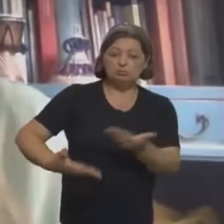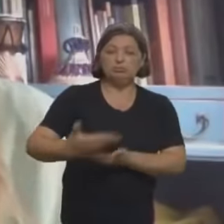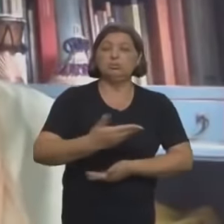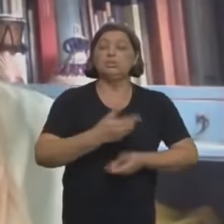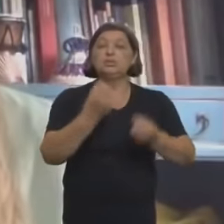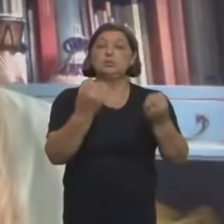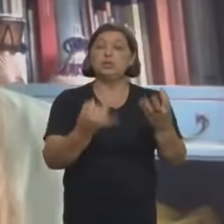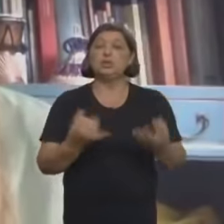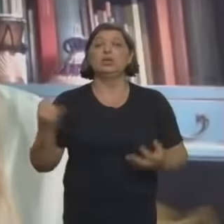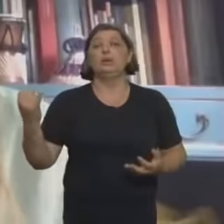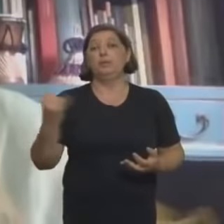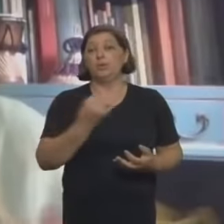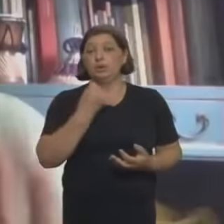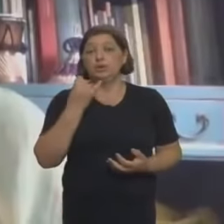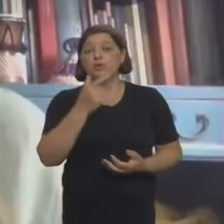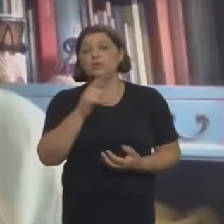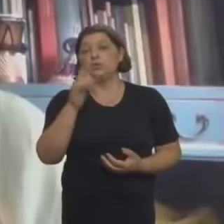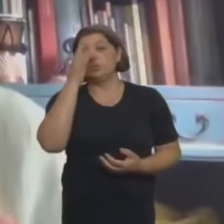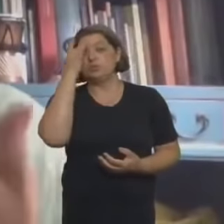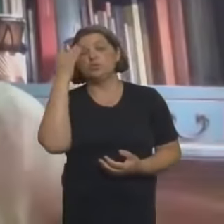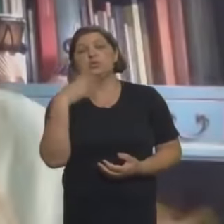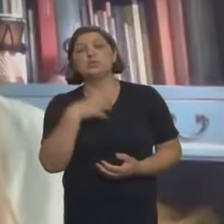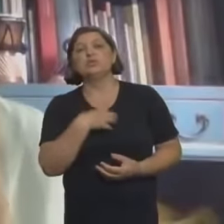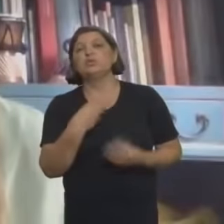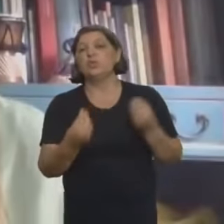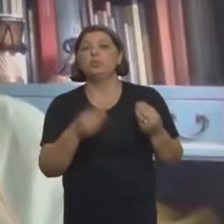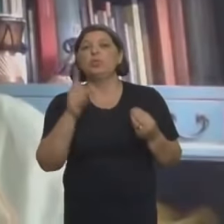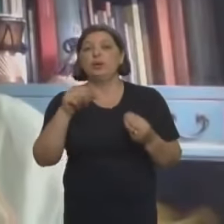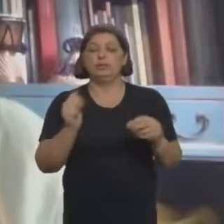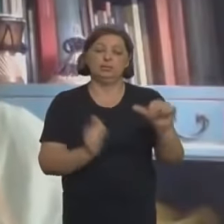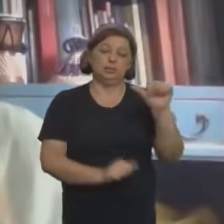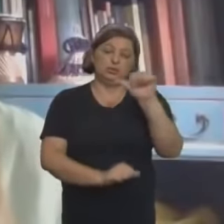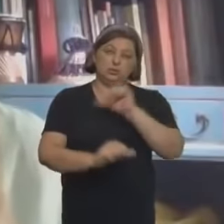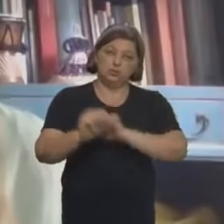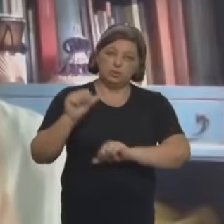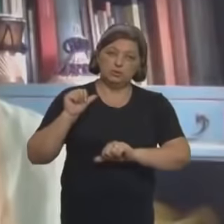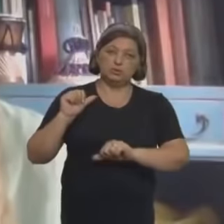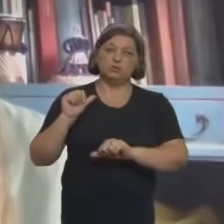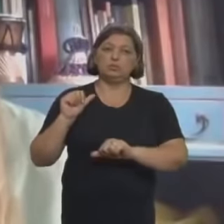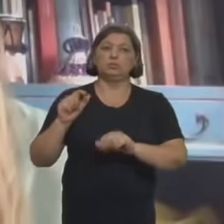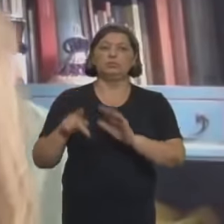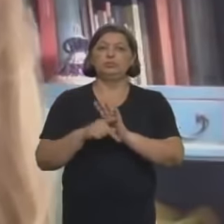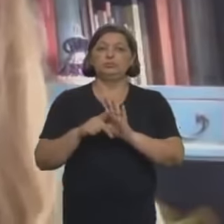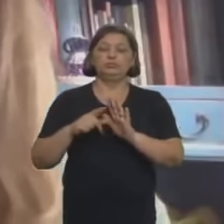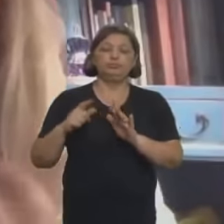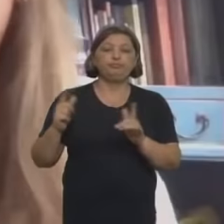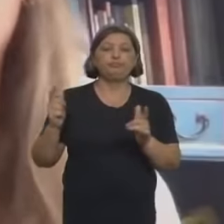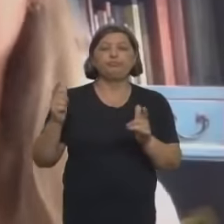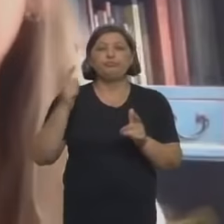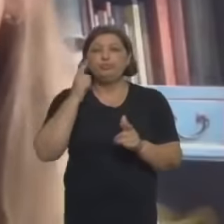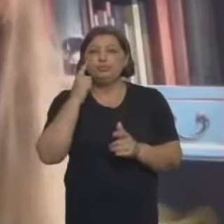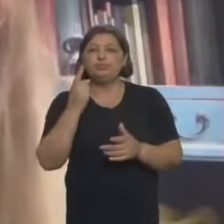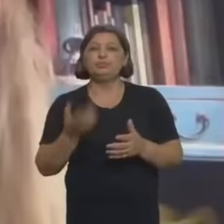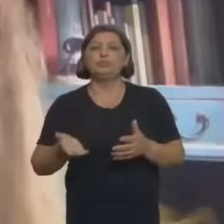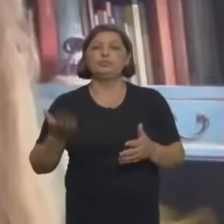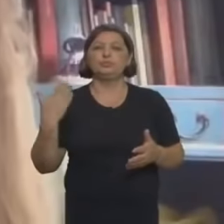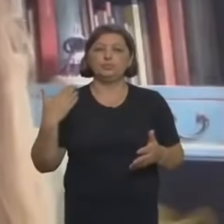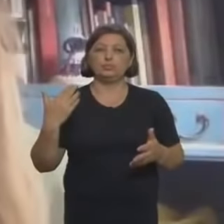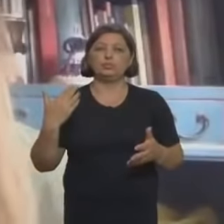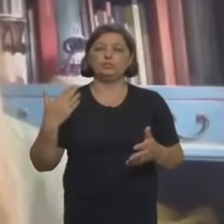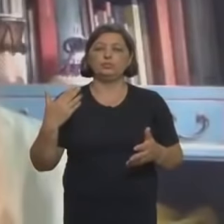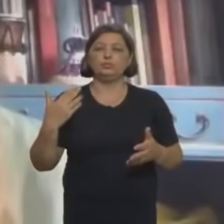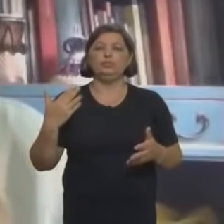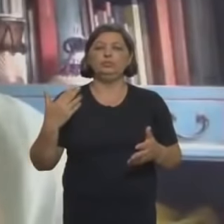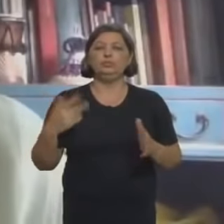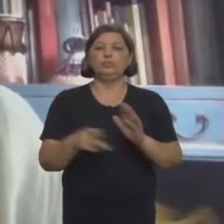como os outros se sentem, aí isso que vai transformando, então, vai diminuindo cada vez mais, ainda antes ali da situação